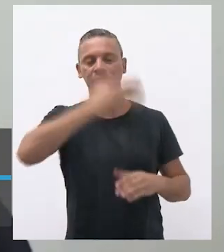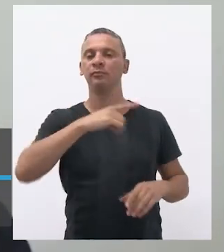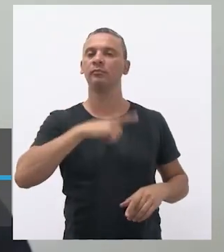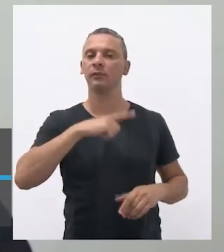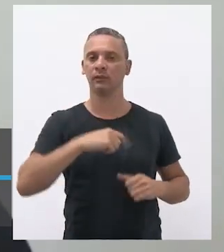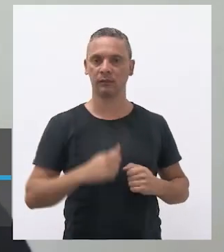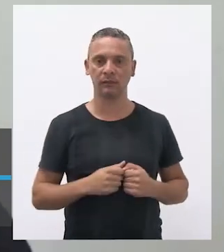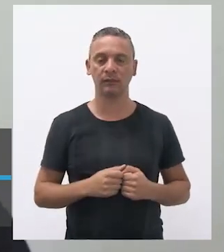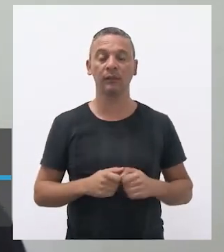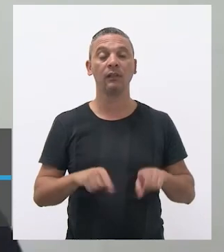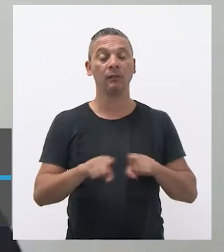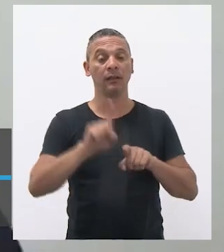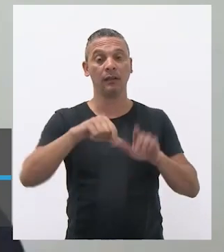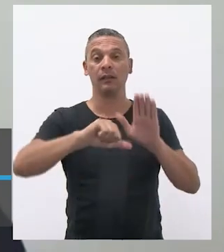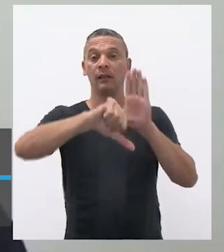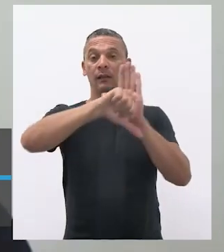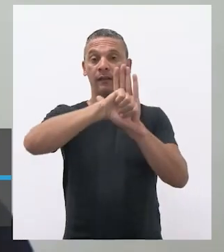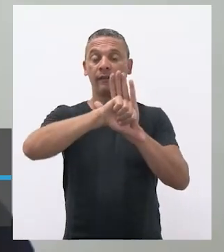de